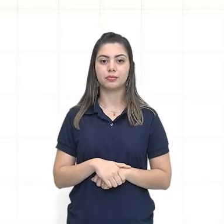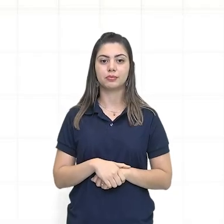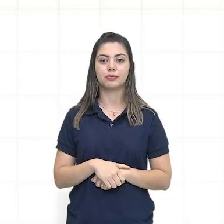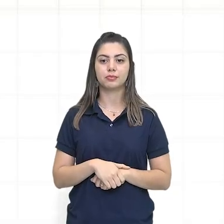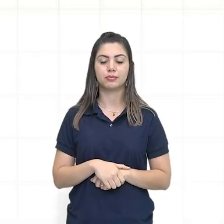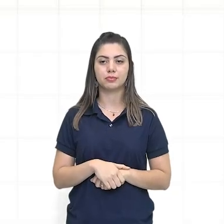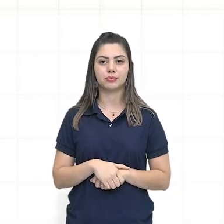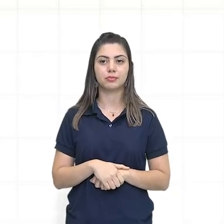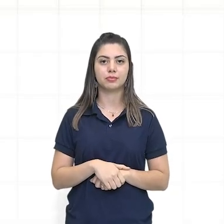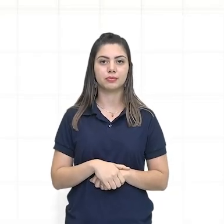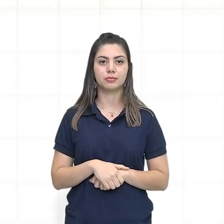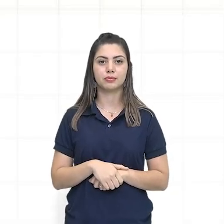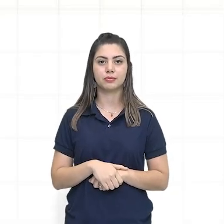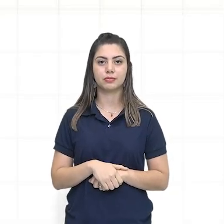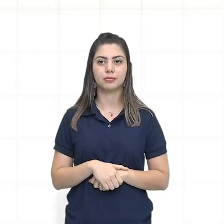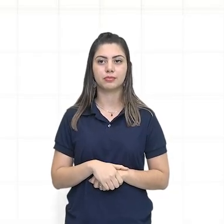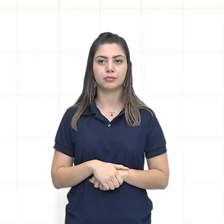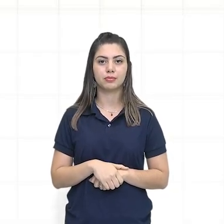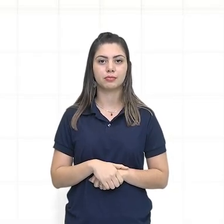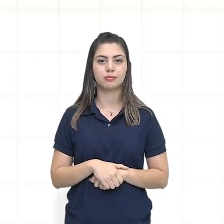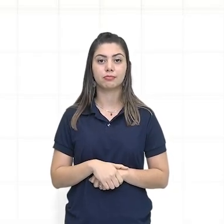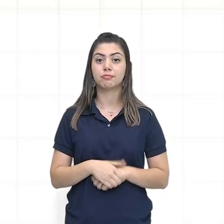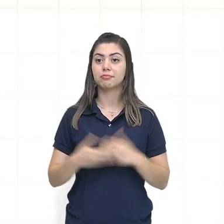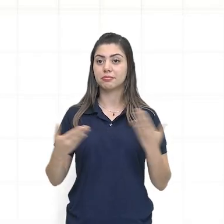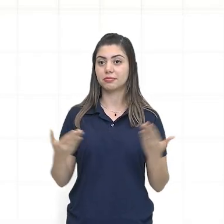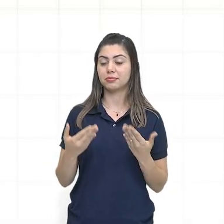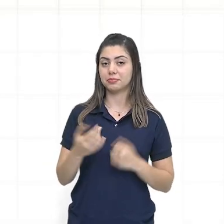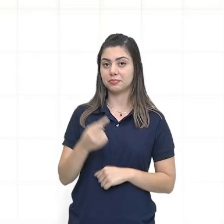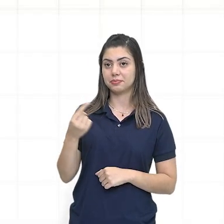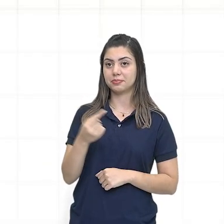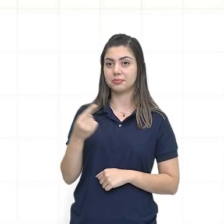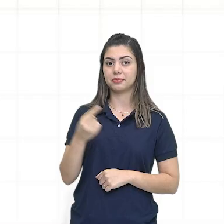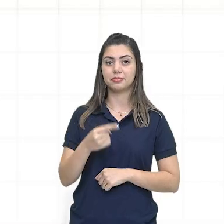Vamos lá. A primeira, né?